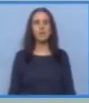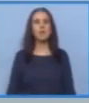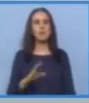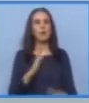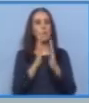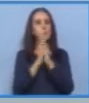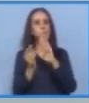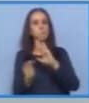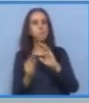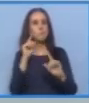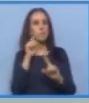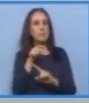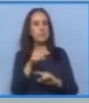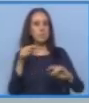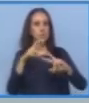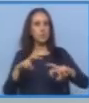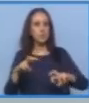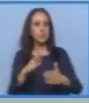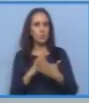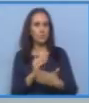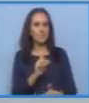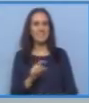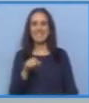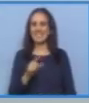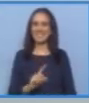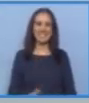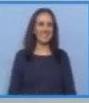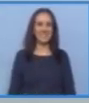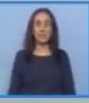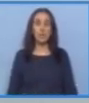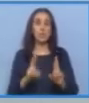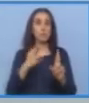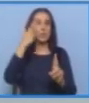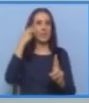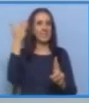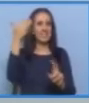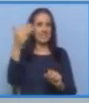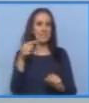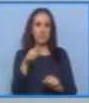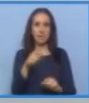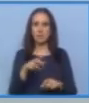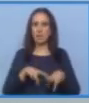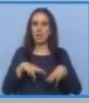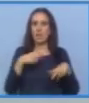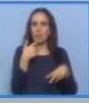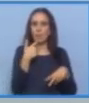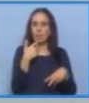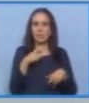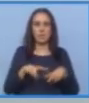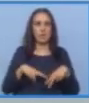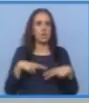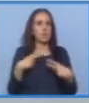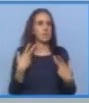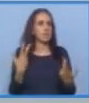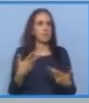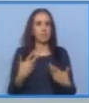interior dos templos aquela que é objeto de estudo? Desta vez, não. Espero que um dia poder chegar lá. Também essa é muito rica. Essa é riquíssima.